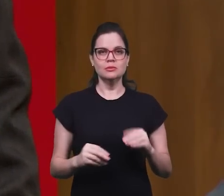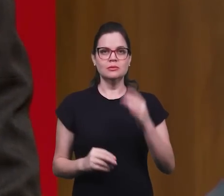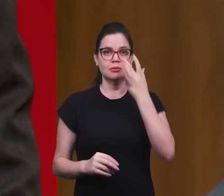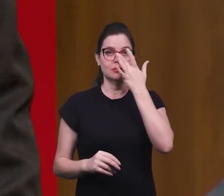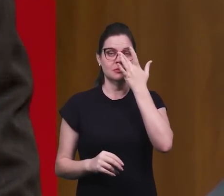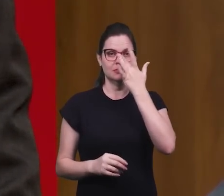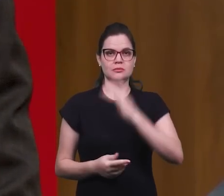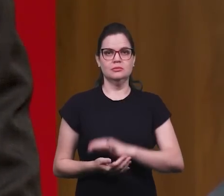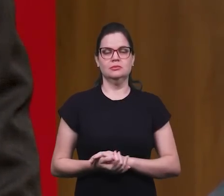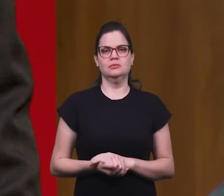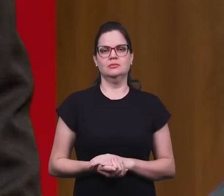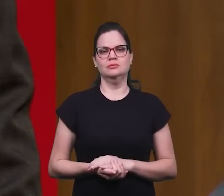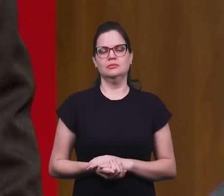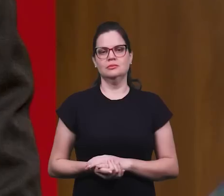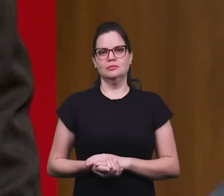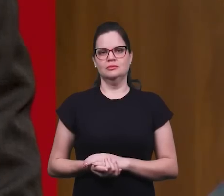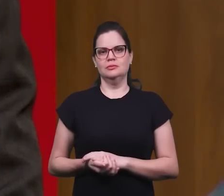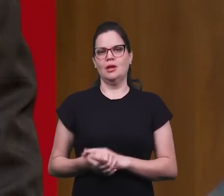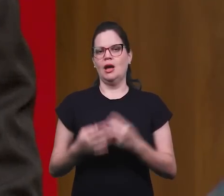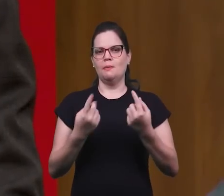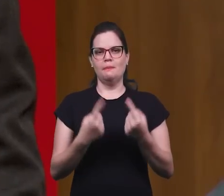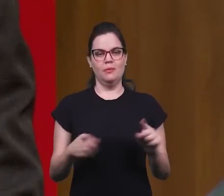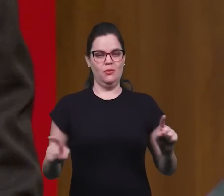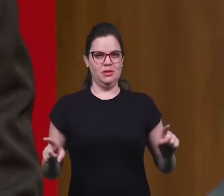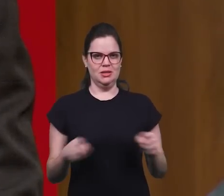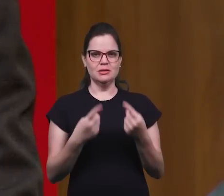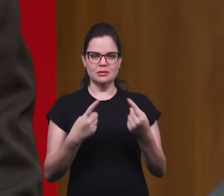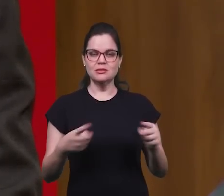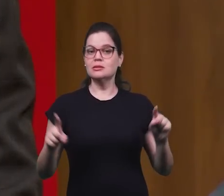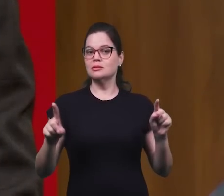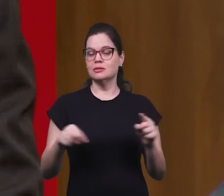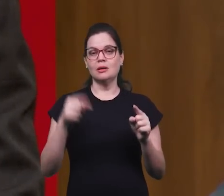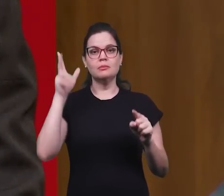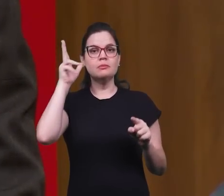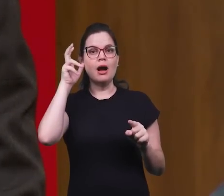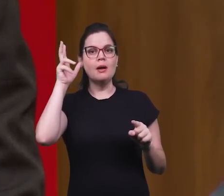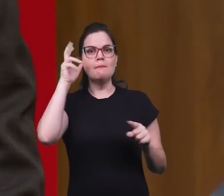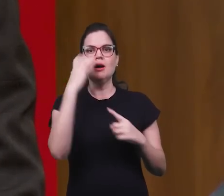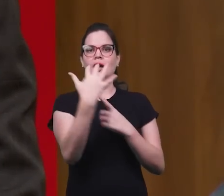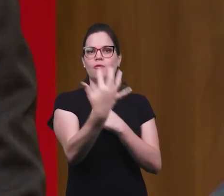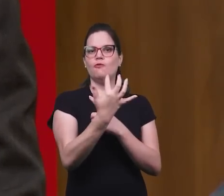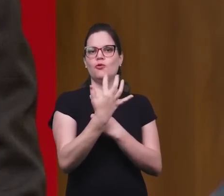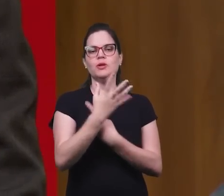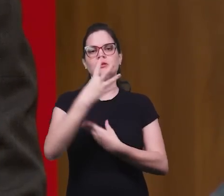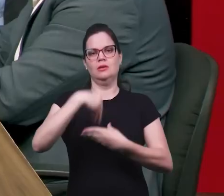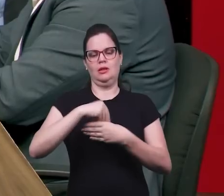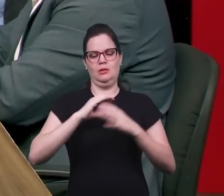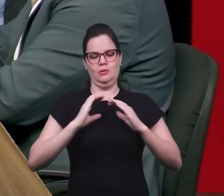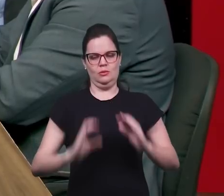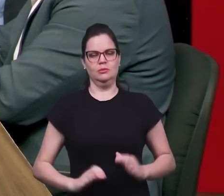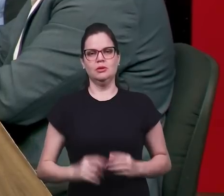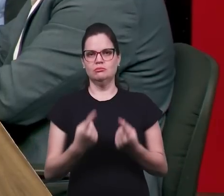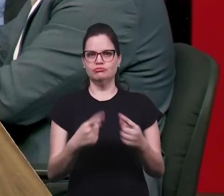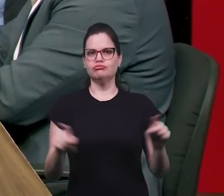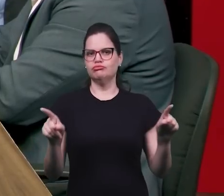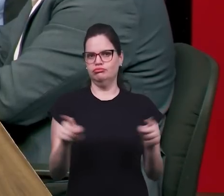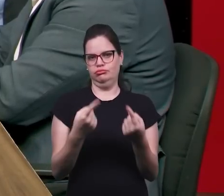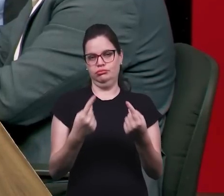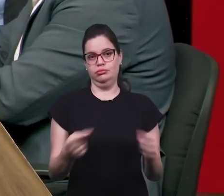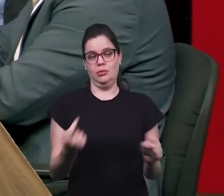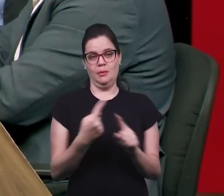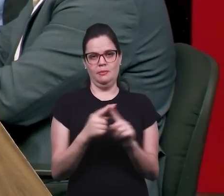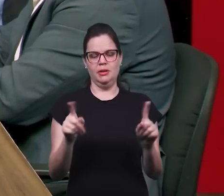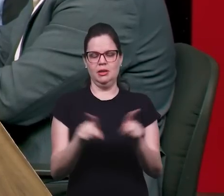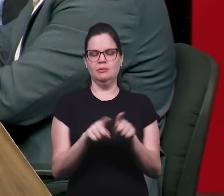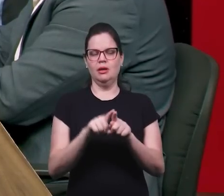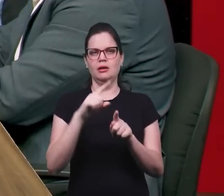que a música ela vai influenciar em muitos dos nossos comportamentos. Mas a própria tecnologia,